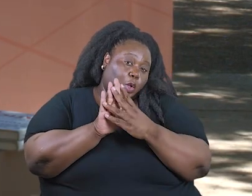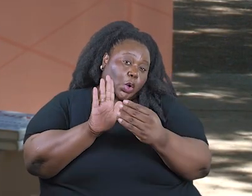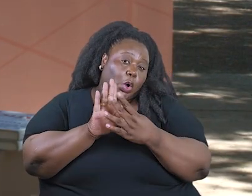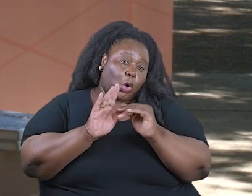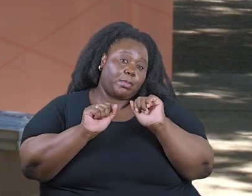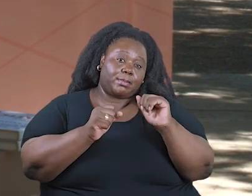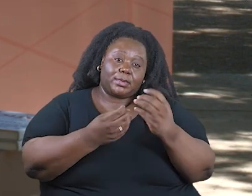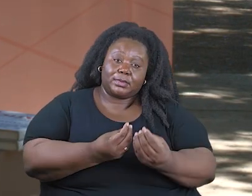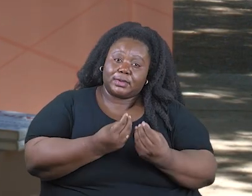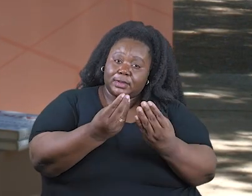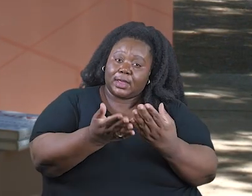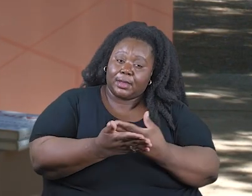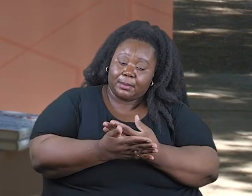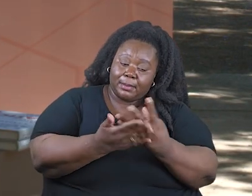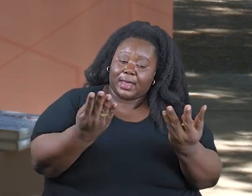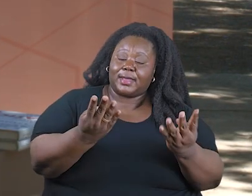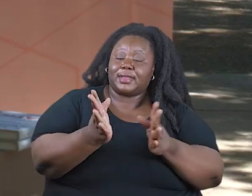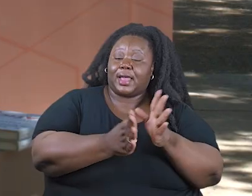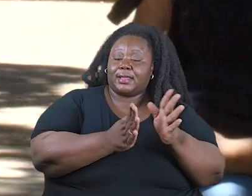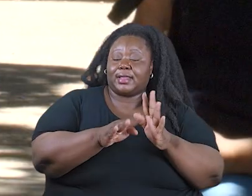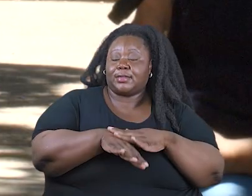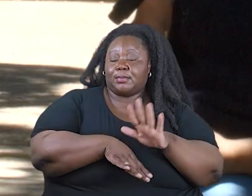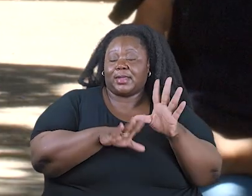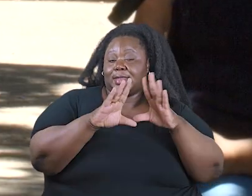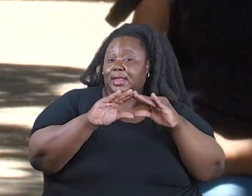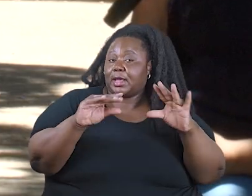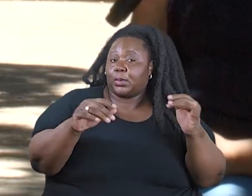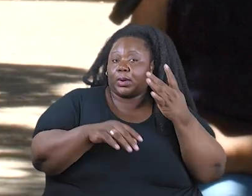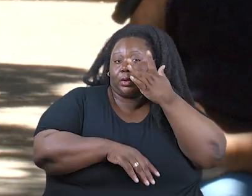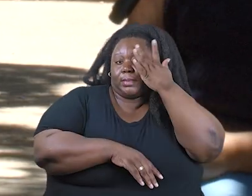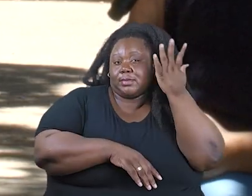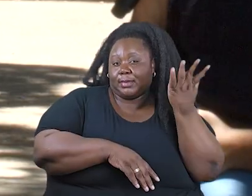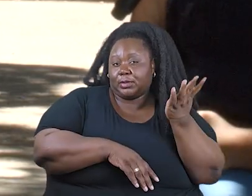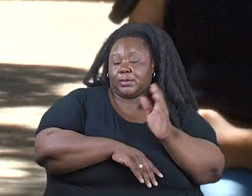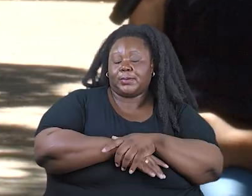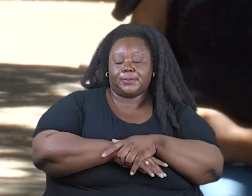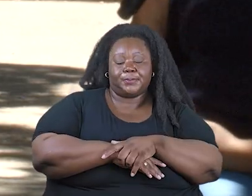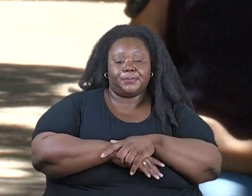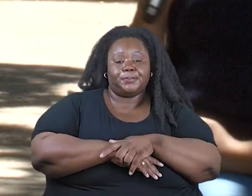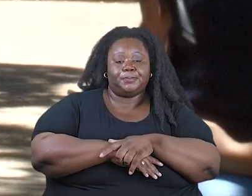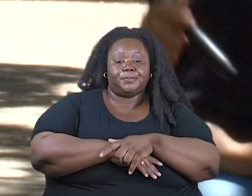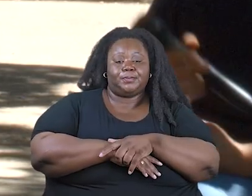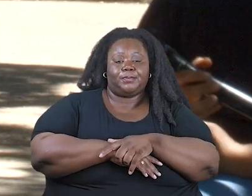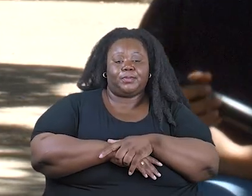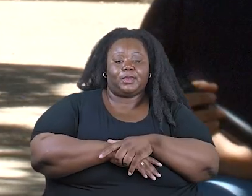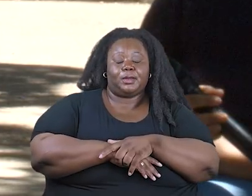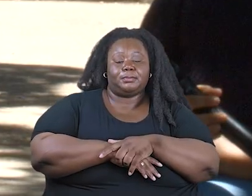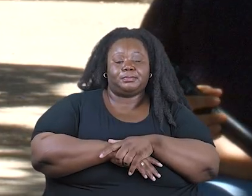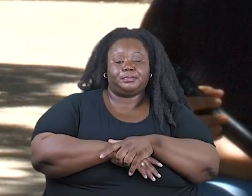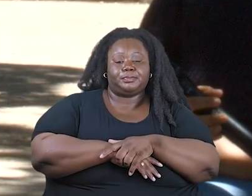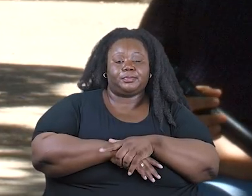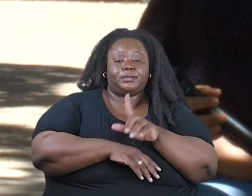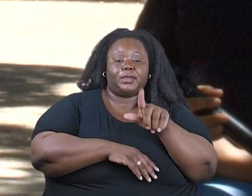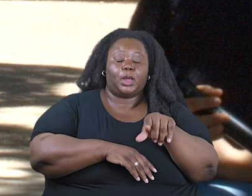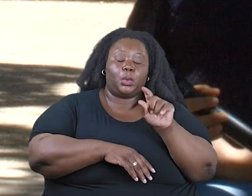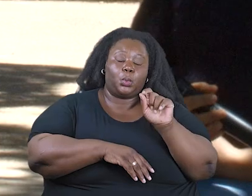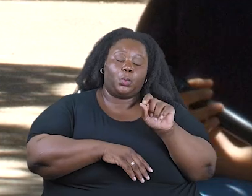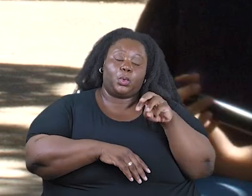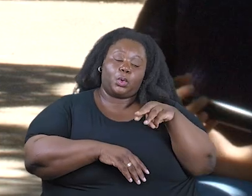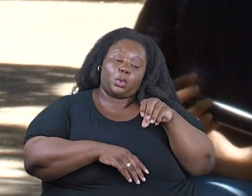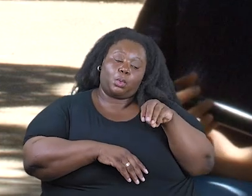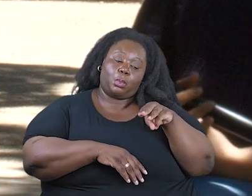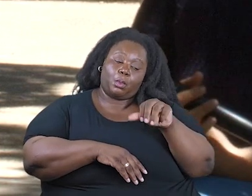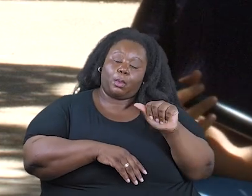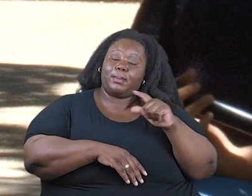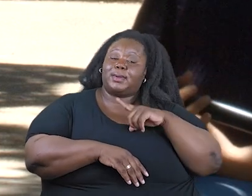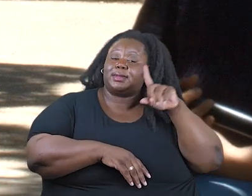poder oferecer esse acesso com mais tranquilidade para as pessoas, né? Isso, que é o que o MoMA tem